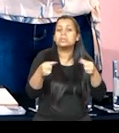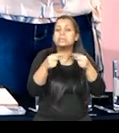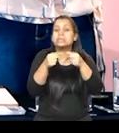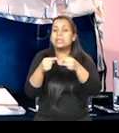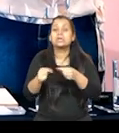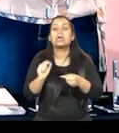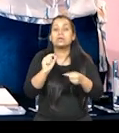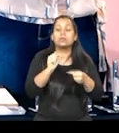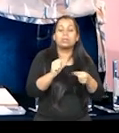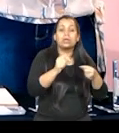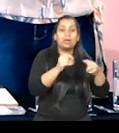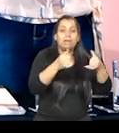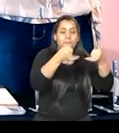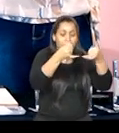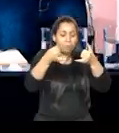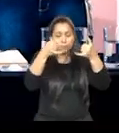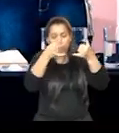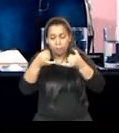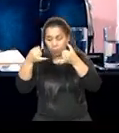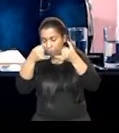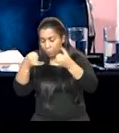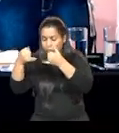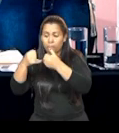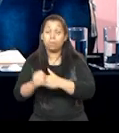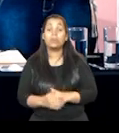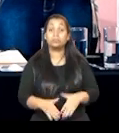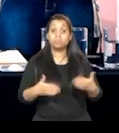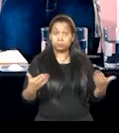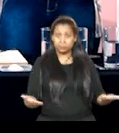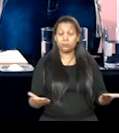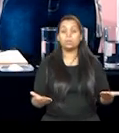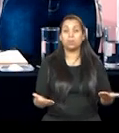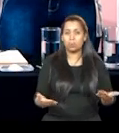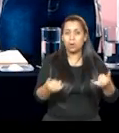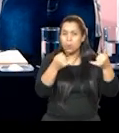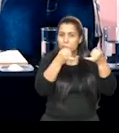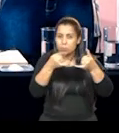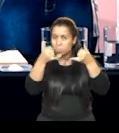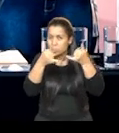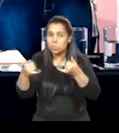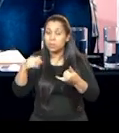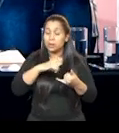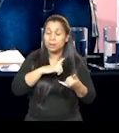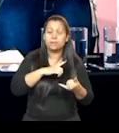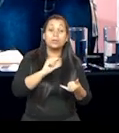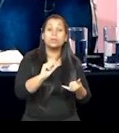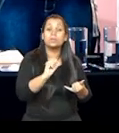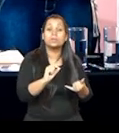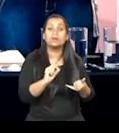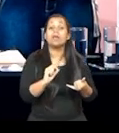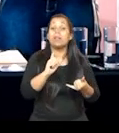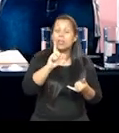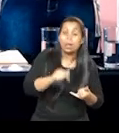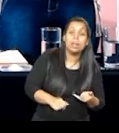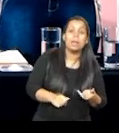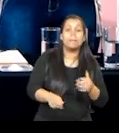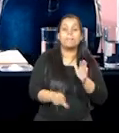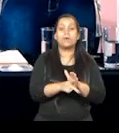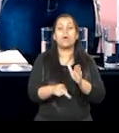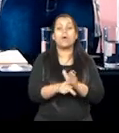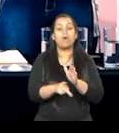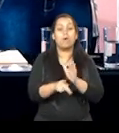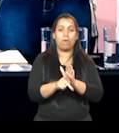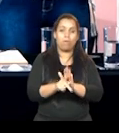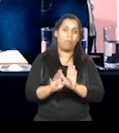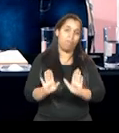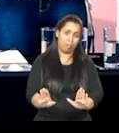propriedade de conduzir corrente elétrica. Essa propriedade de conduzir corrente elétrica é física,